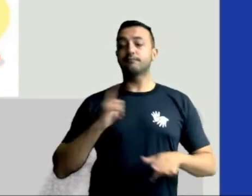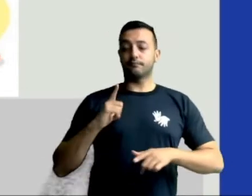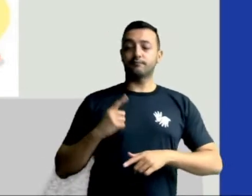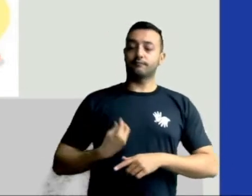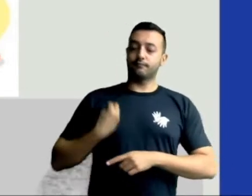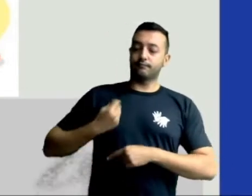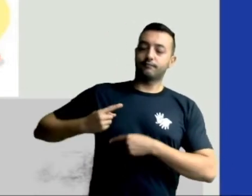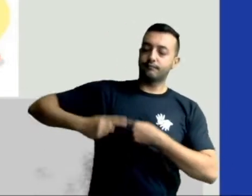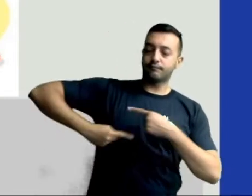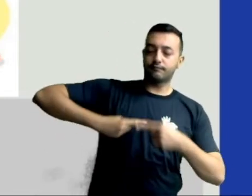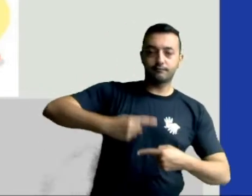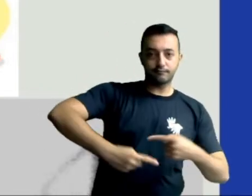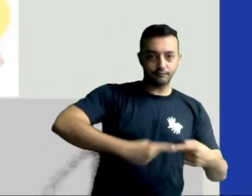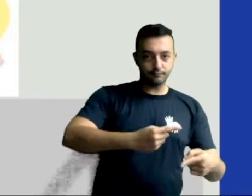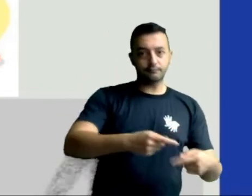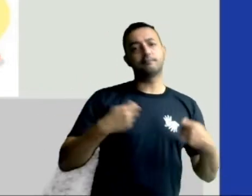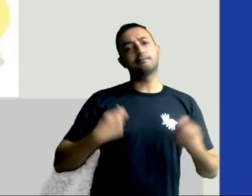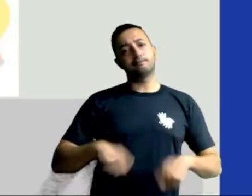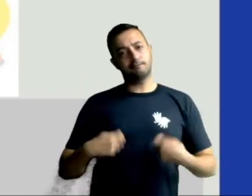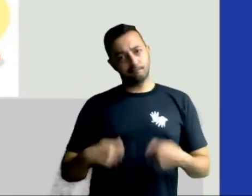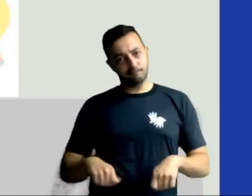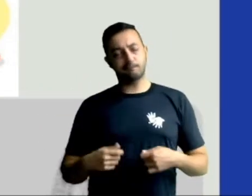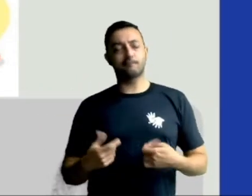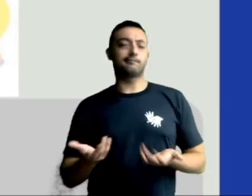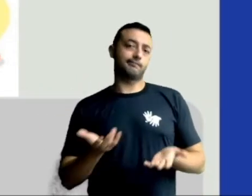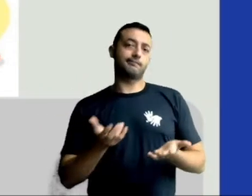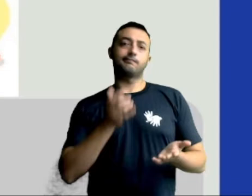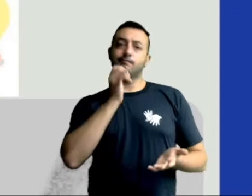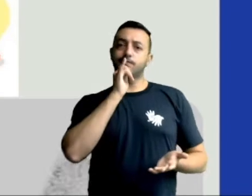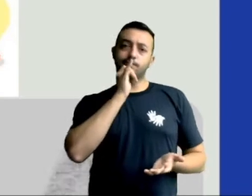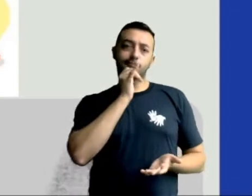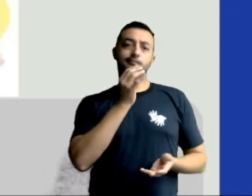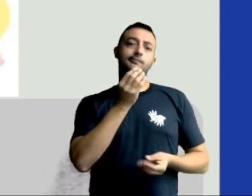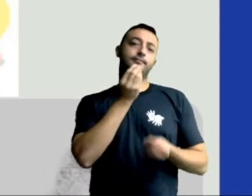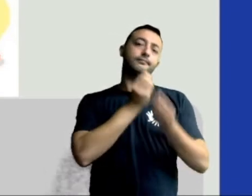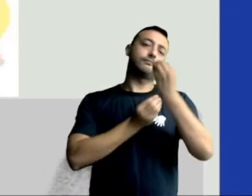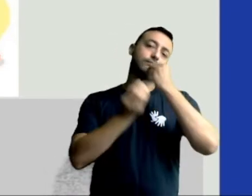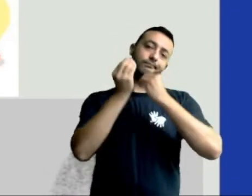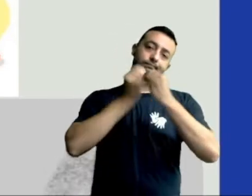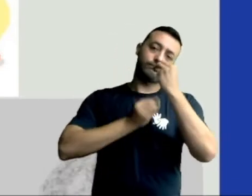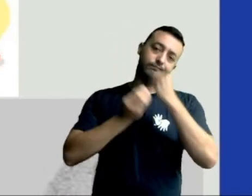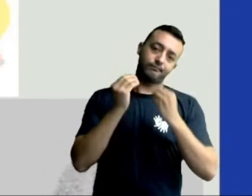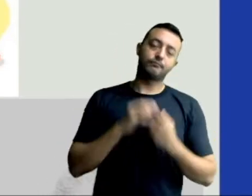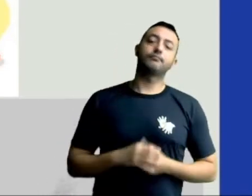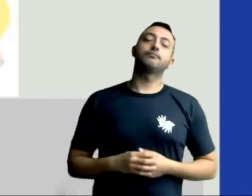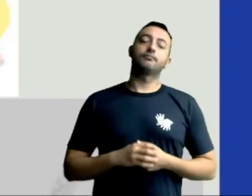de vida e necessidades como se alimentar,